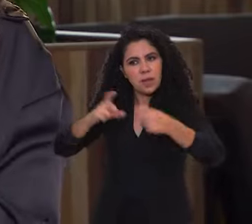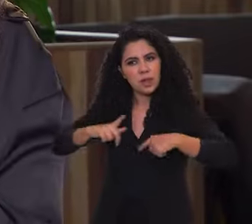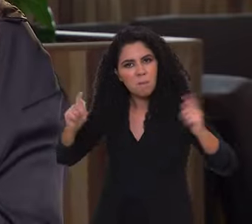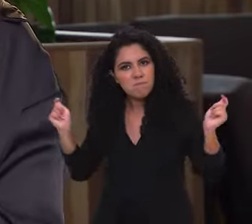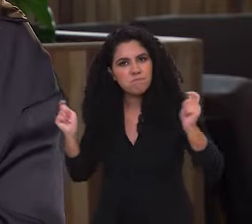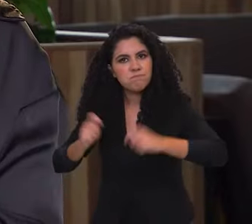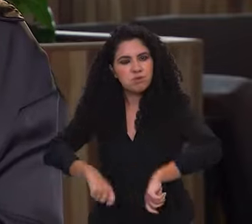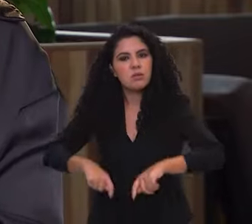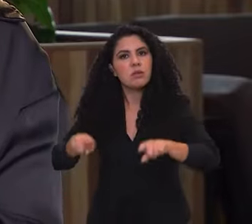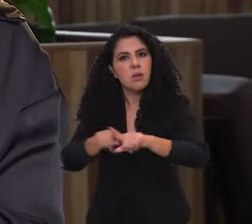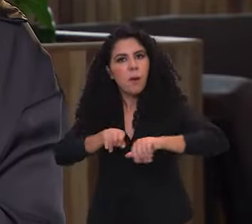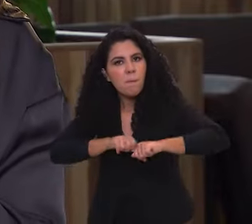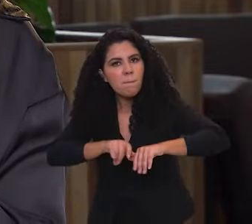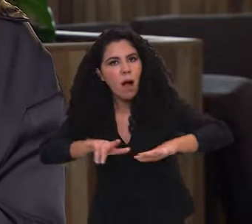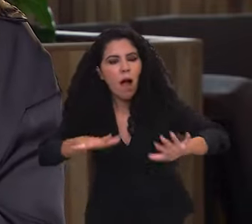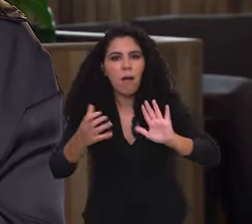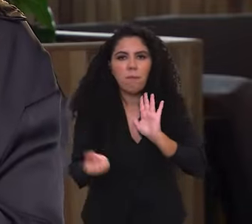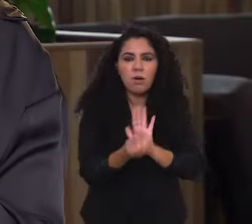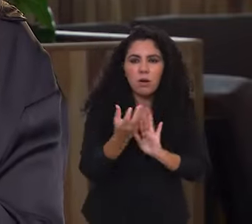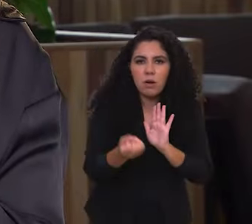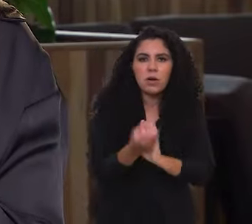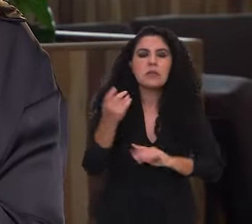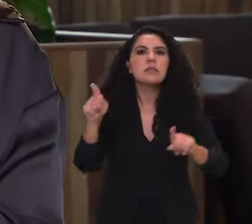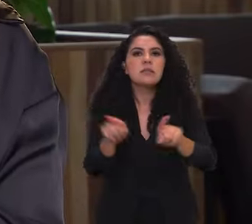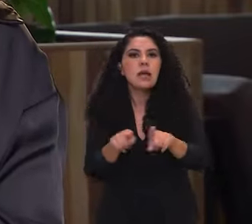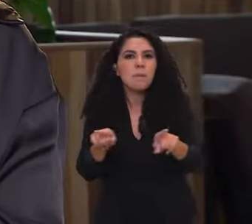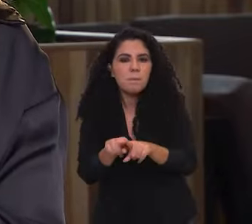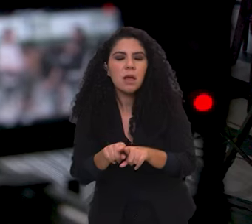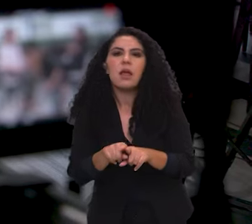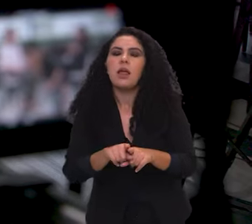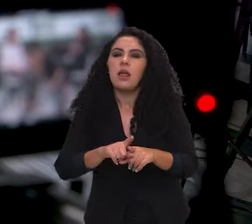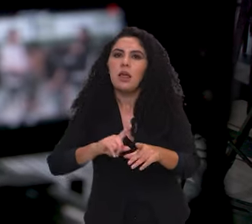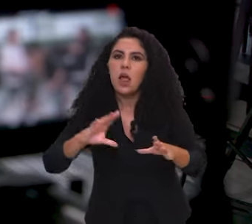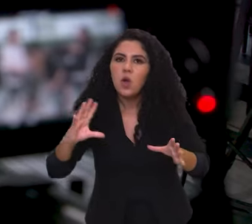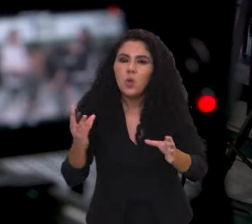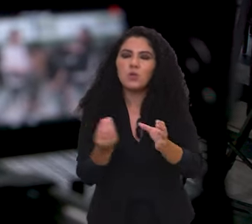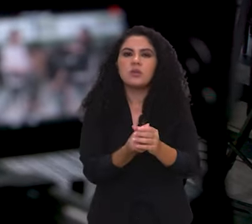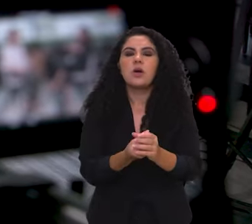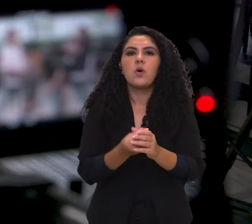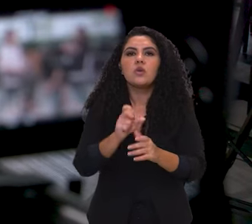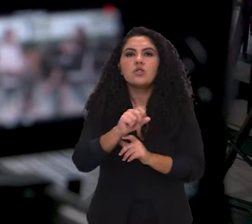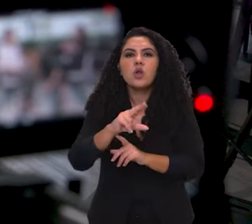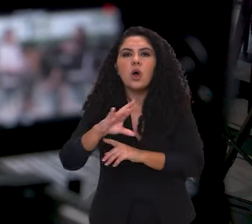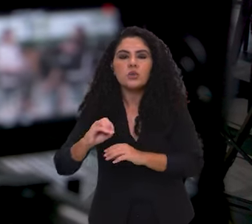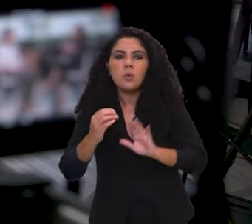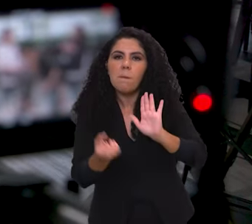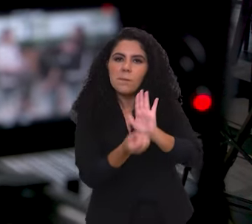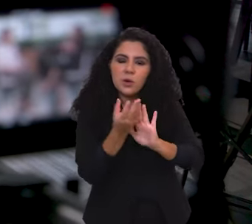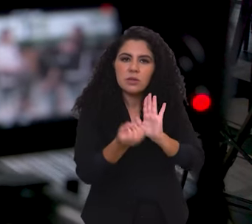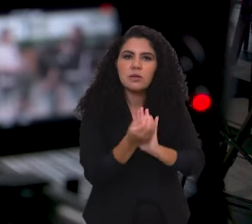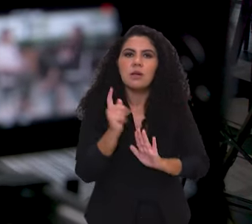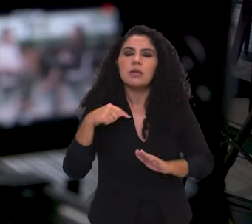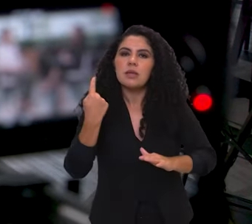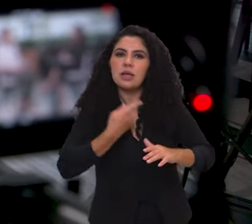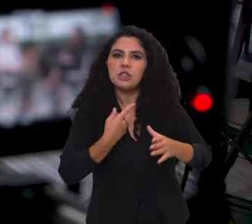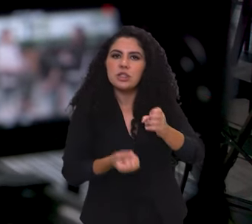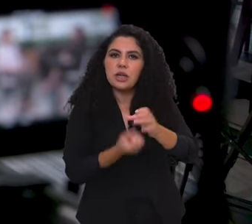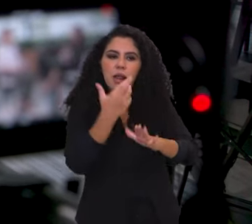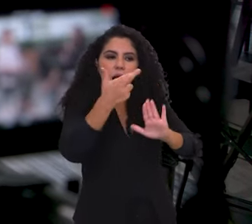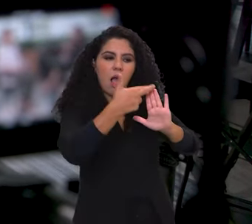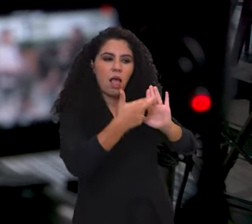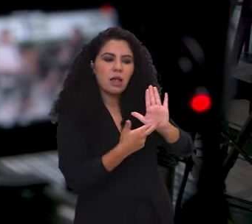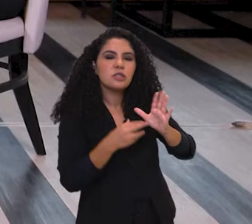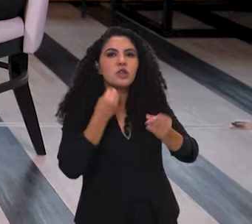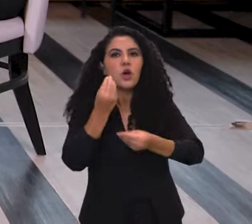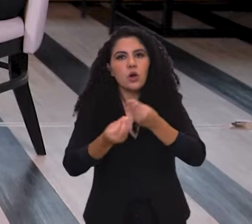potencial de encadeamento produtivo, de inclusão socioprodutiva, é que a gente define os critérios para priorizar um setor